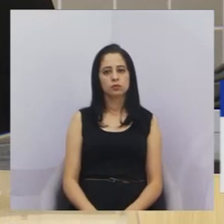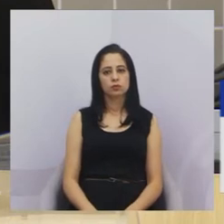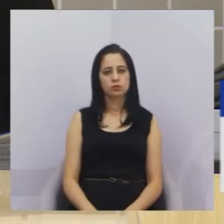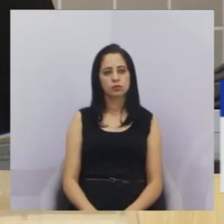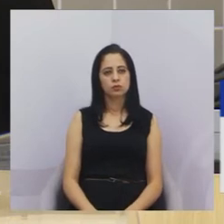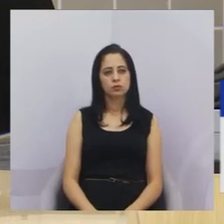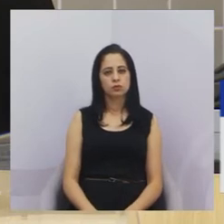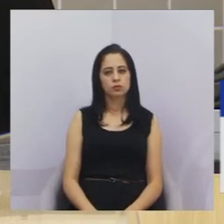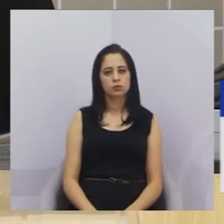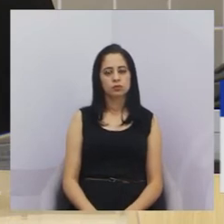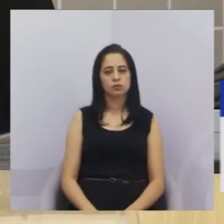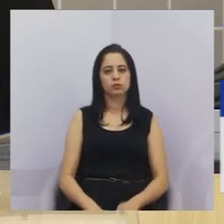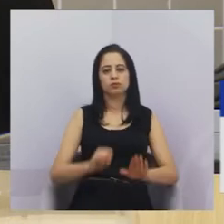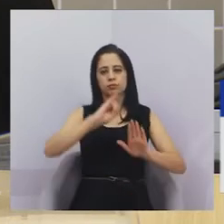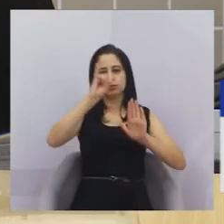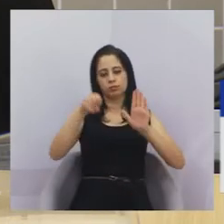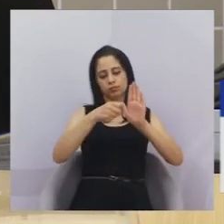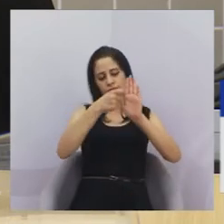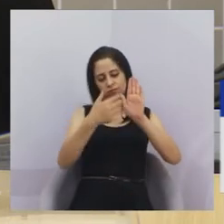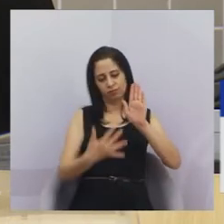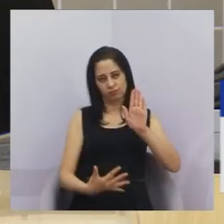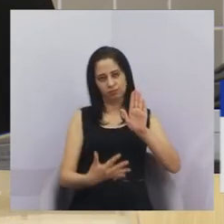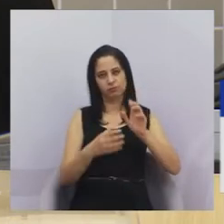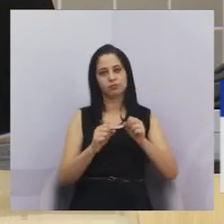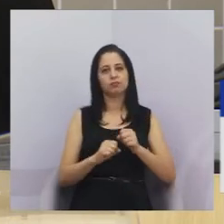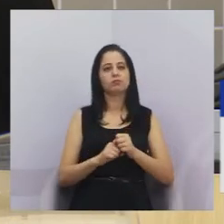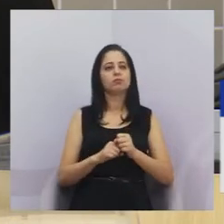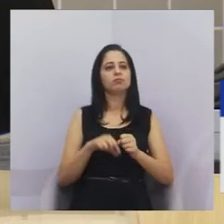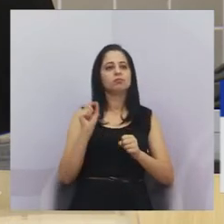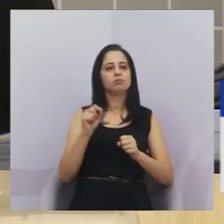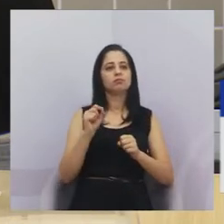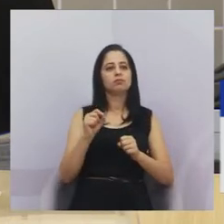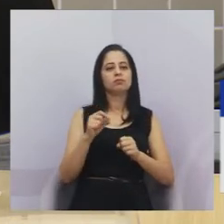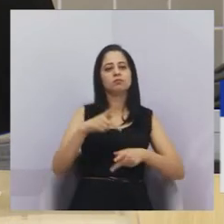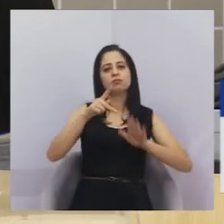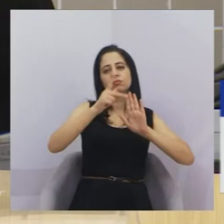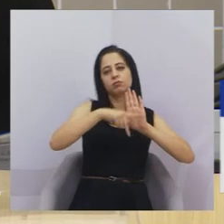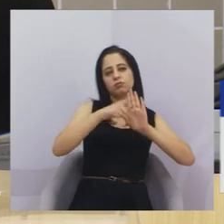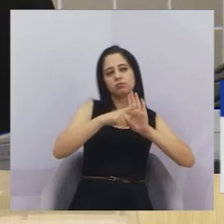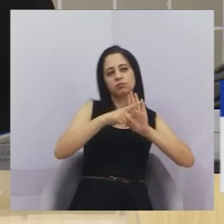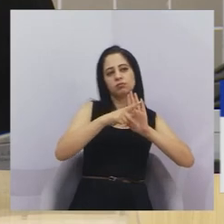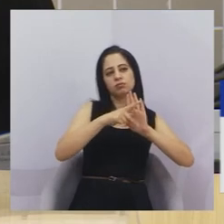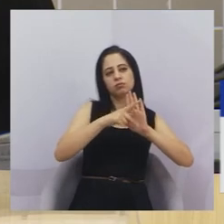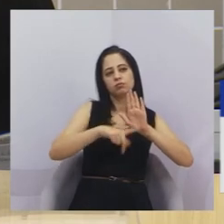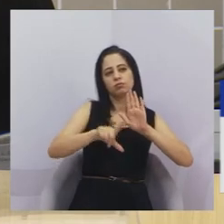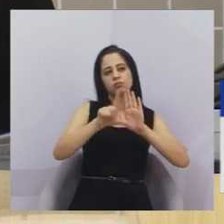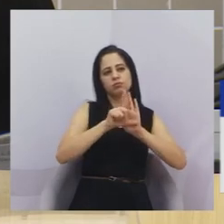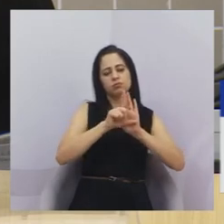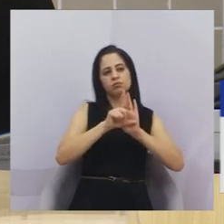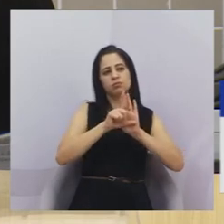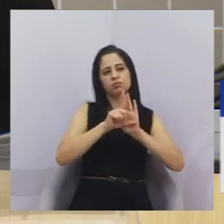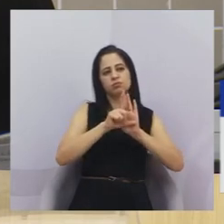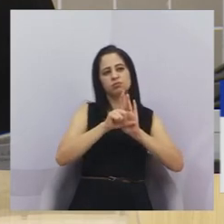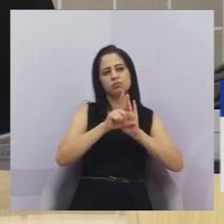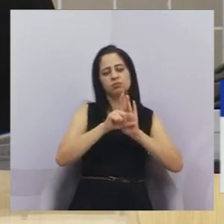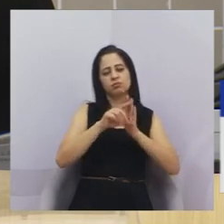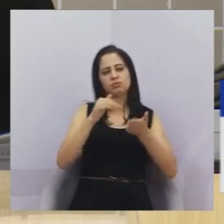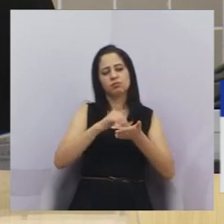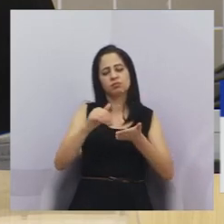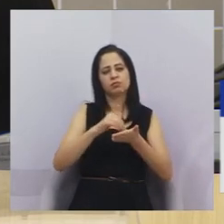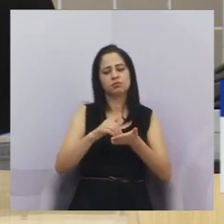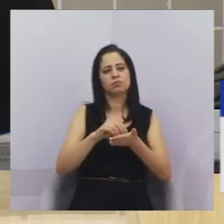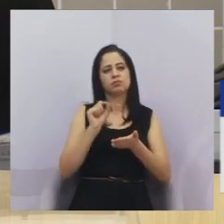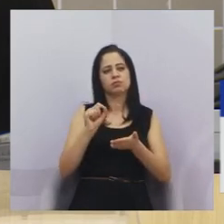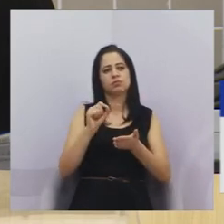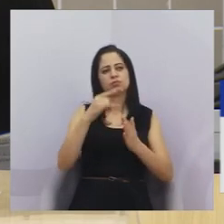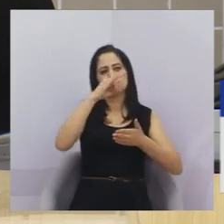A mensagem modificativa encaminhada pelo senhor prefeito ao projeto de lei em epígrafe fica acrescida aos seguintes